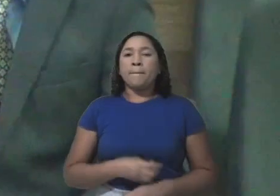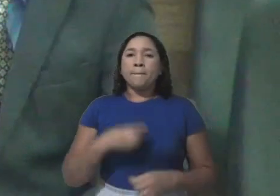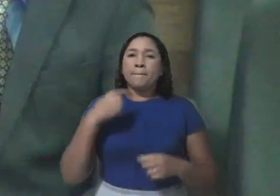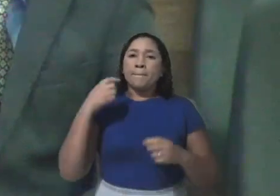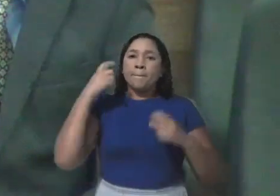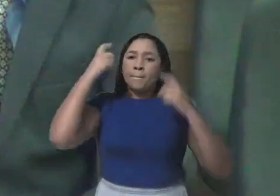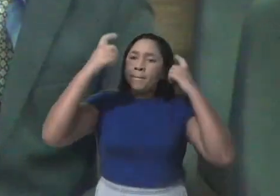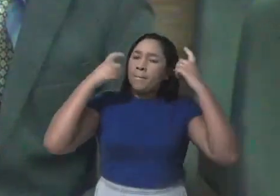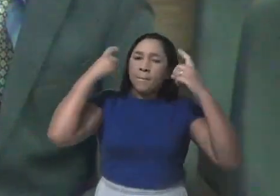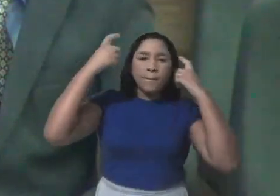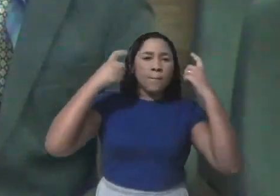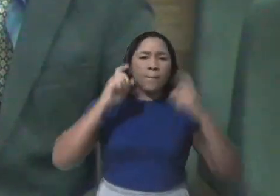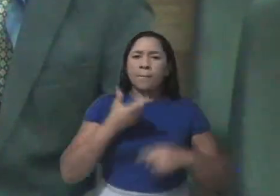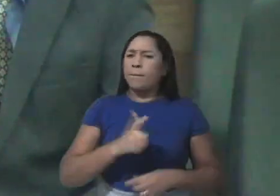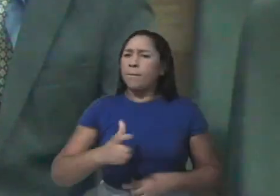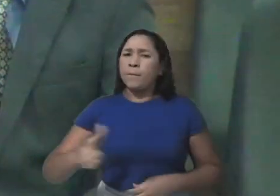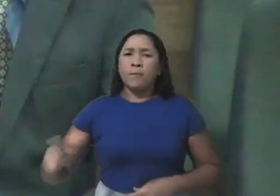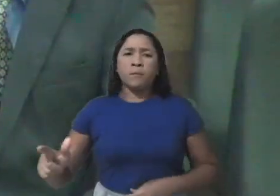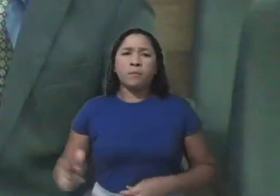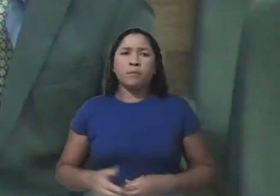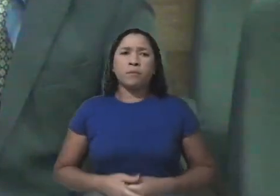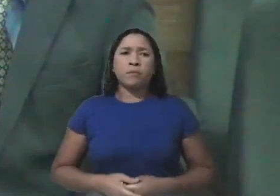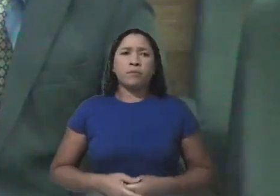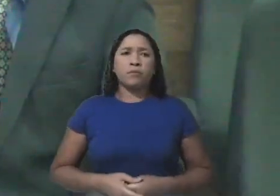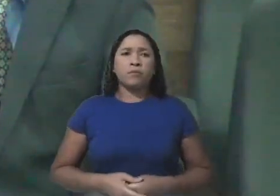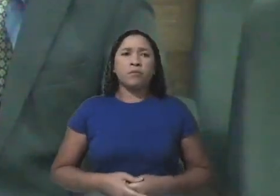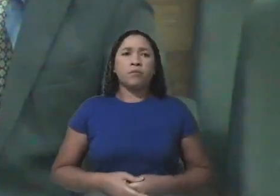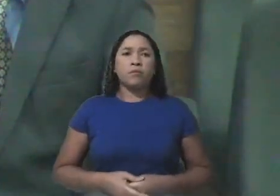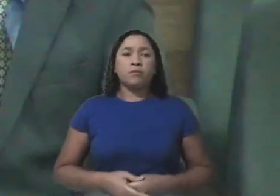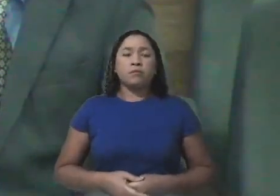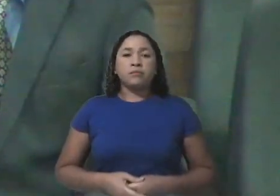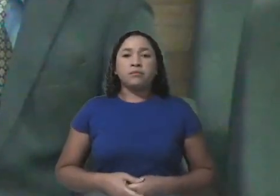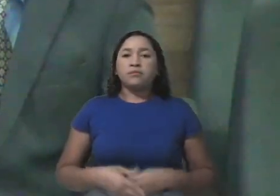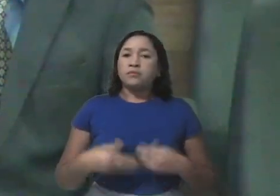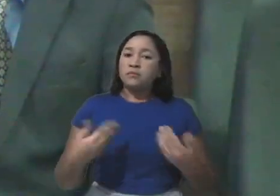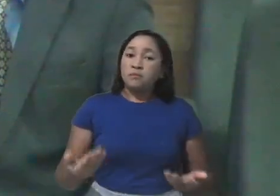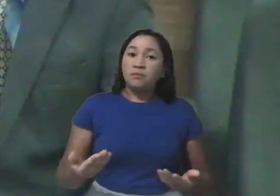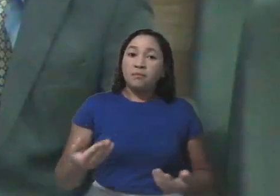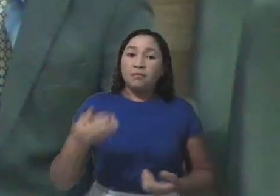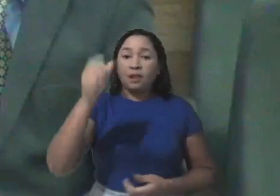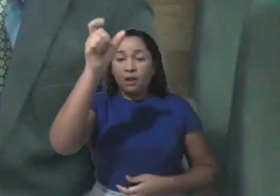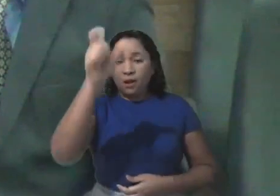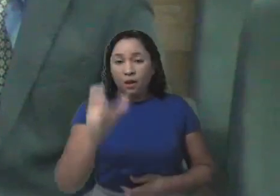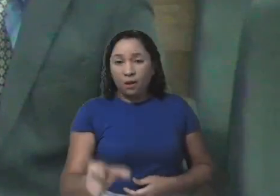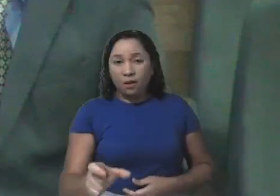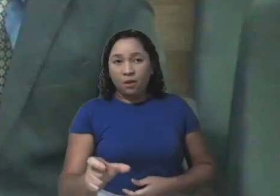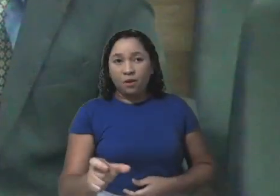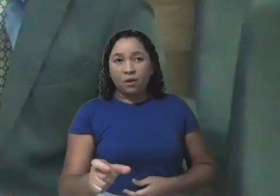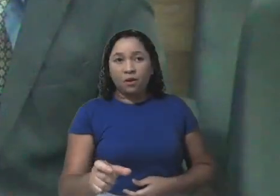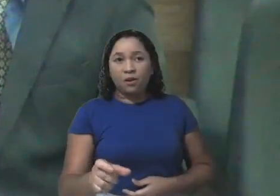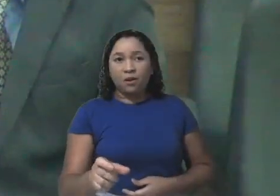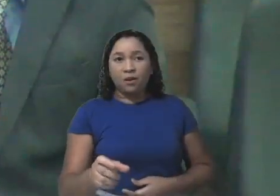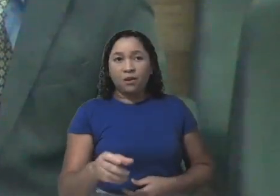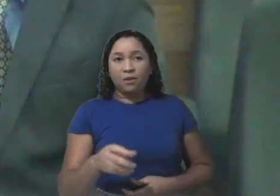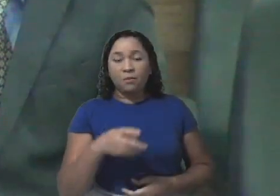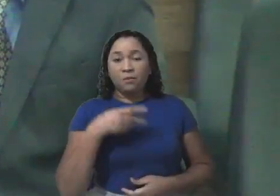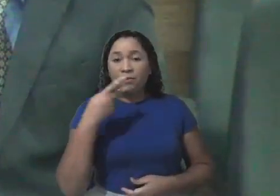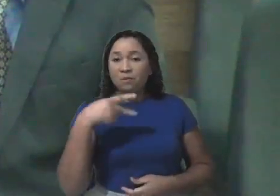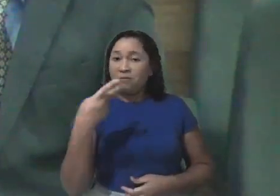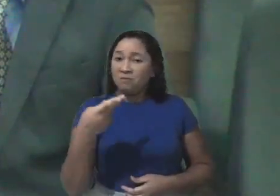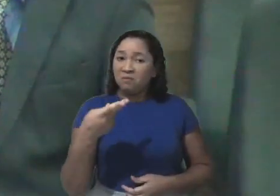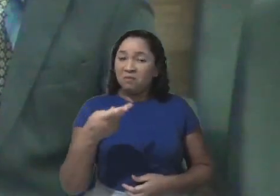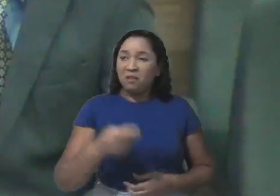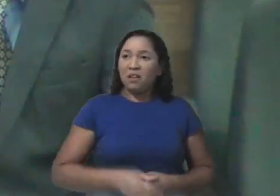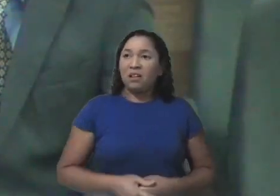estudo e o camarada começa a falar bonito. Pré-tribulacionismo, pós-tribulacionismo, mid-tribulacionismo, e você? É mesmo,